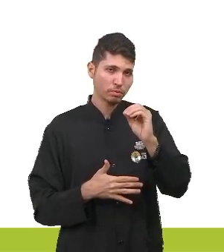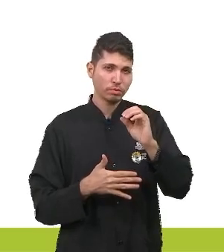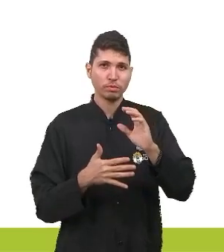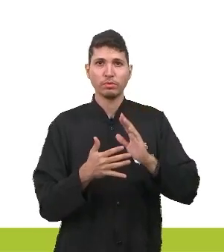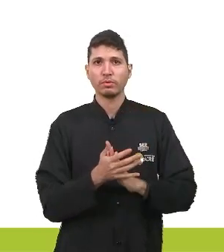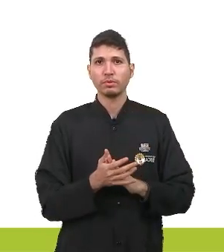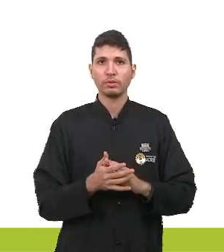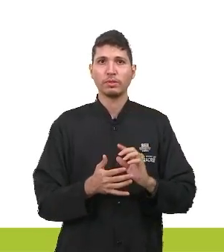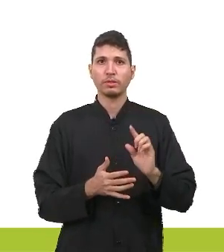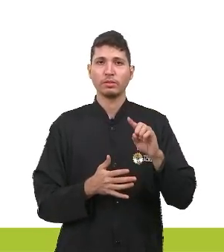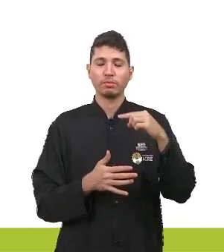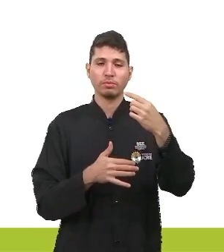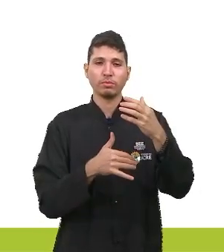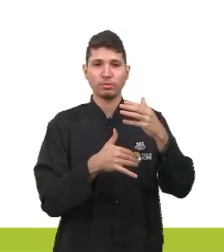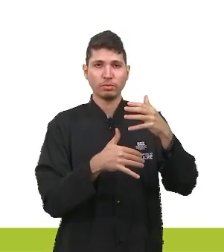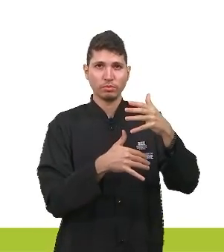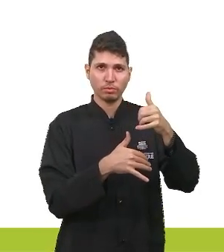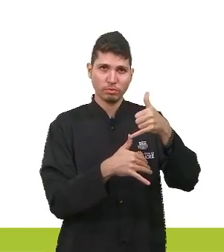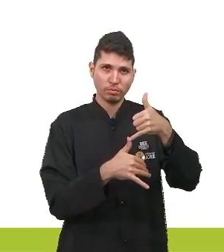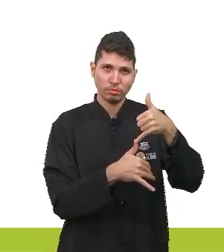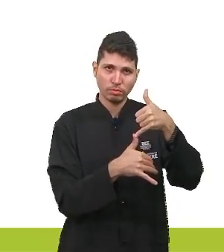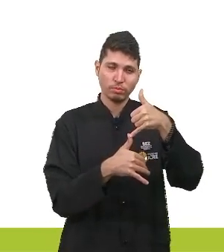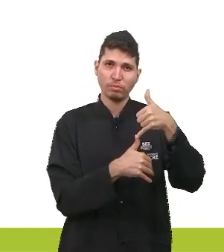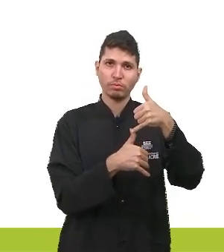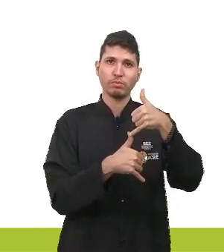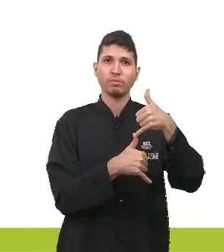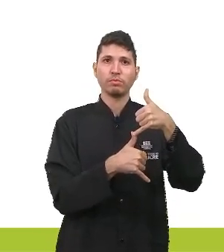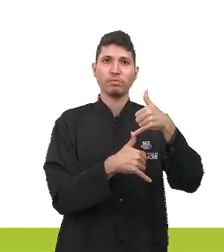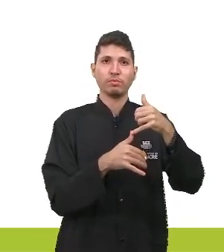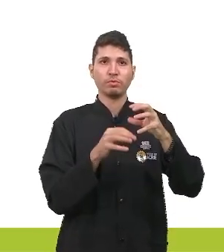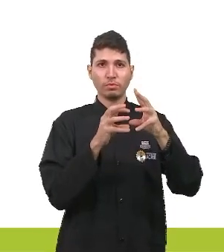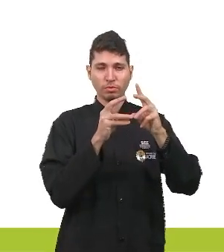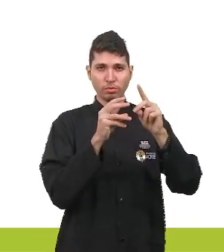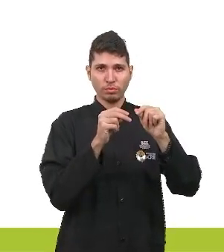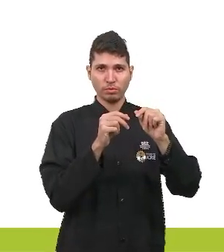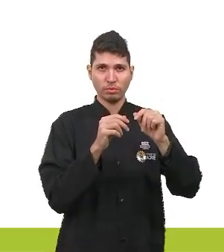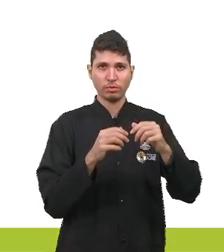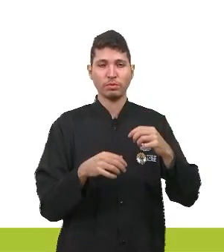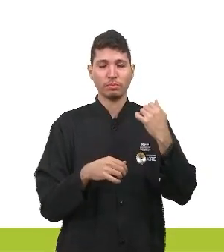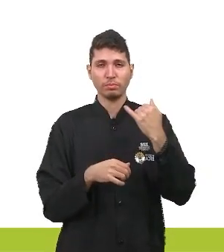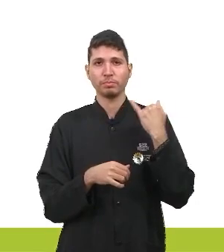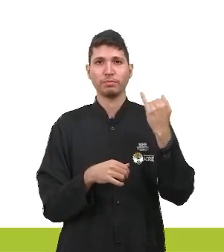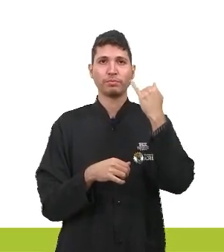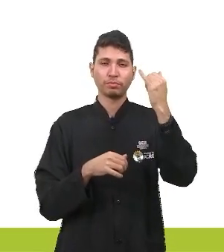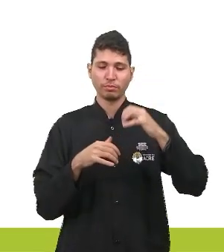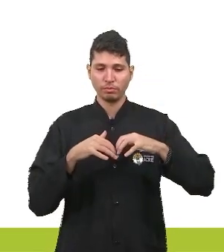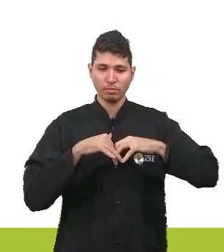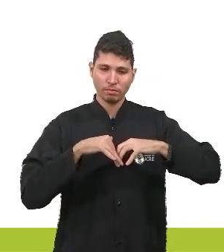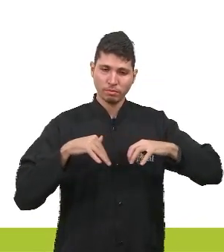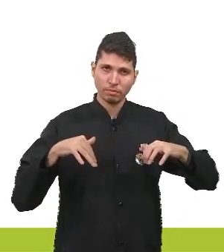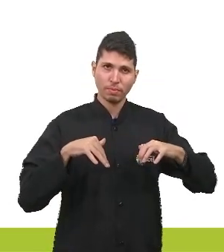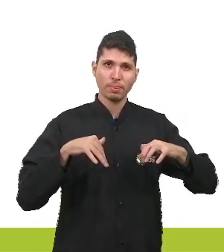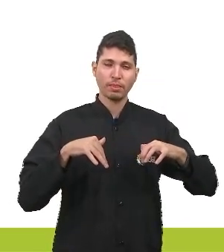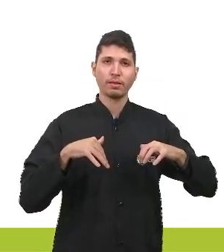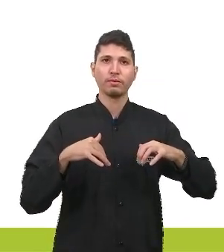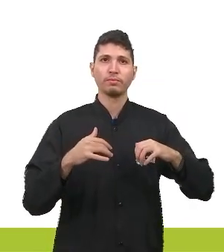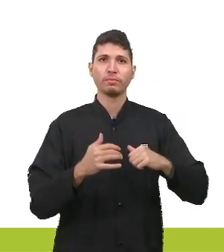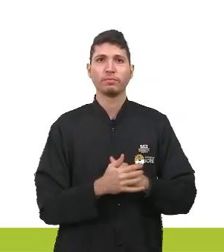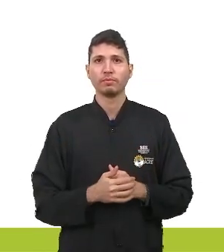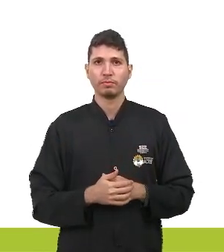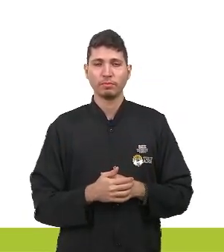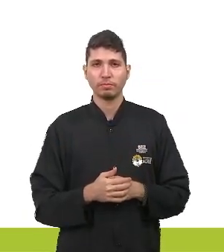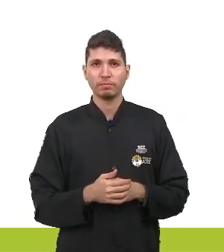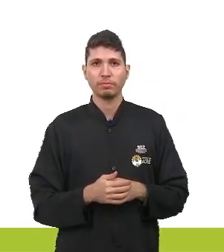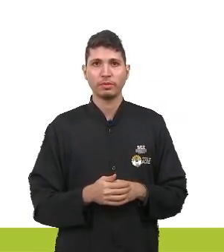ser digeridos numa cavidade. Então, é interessante que eles sejam separados para que essa digestão